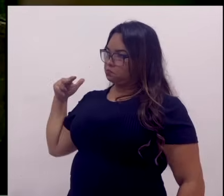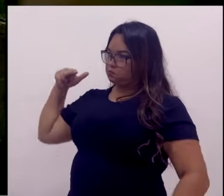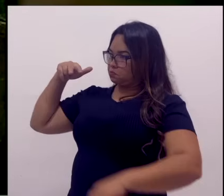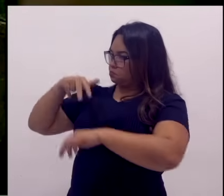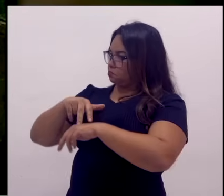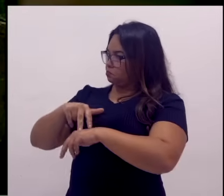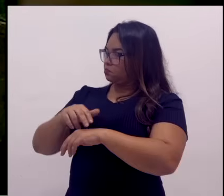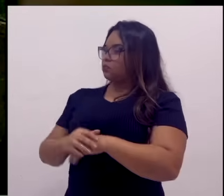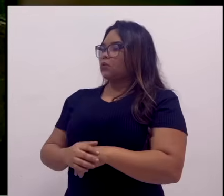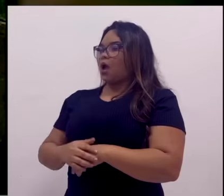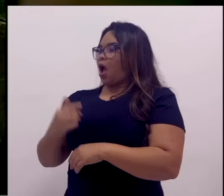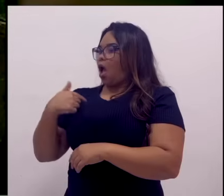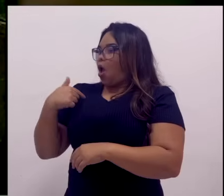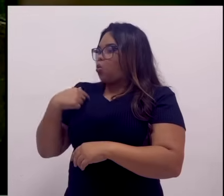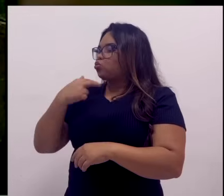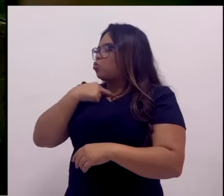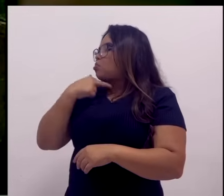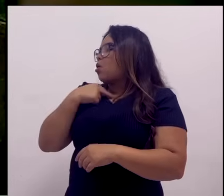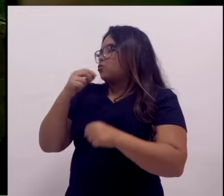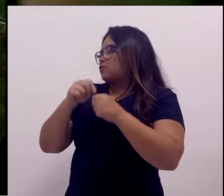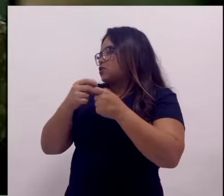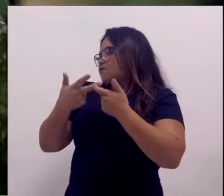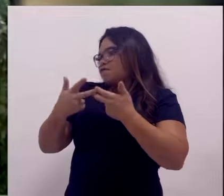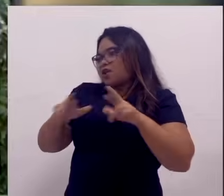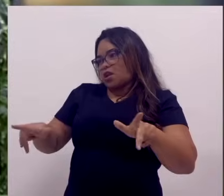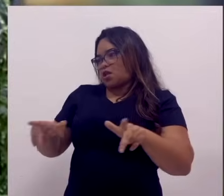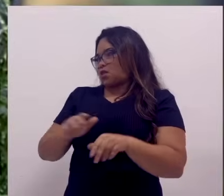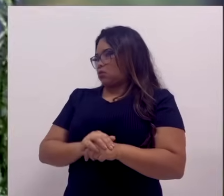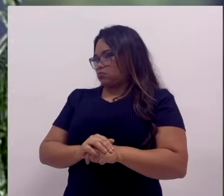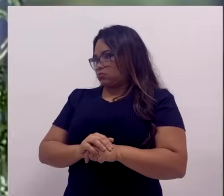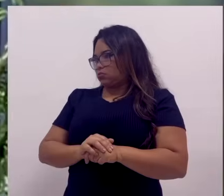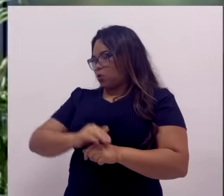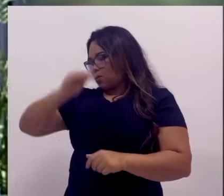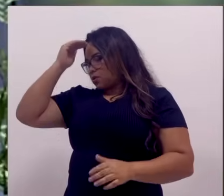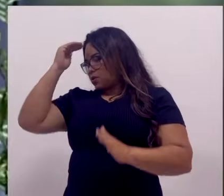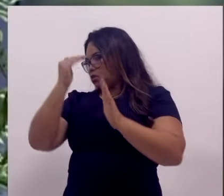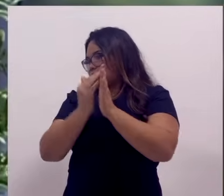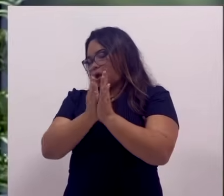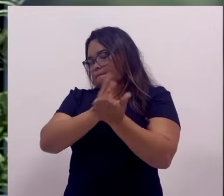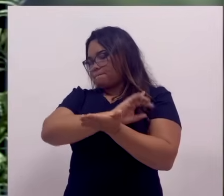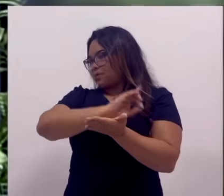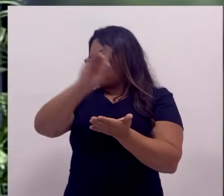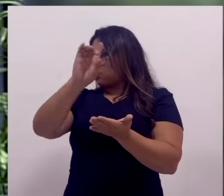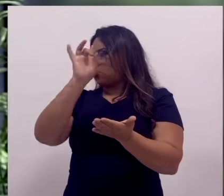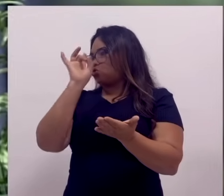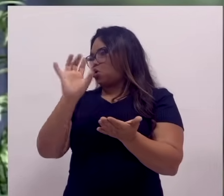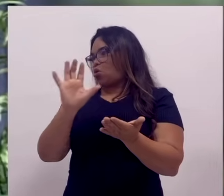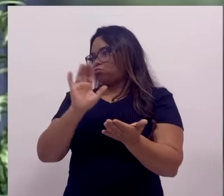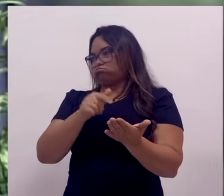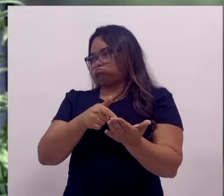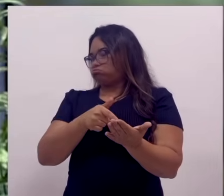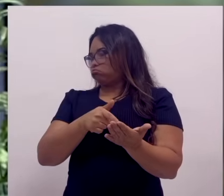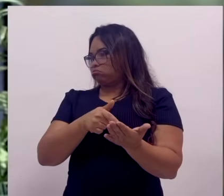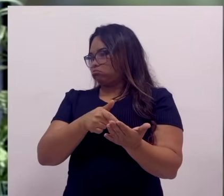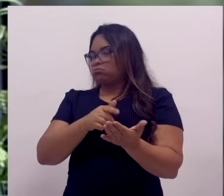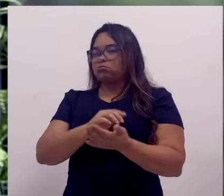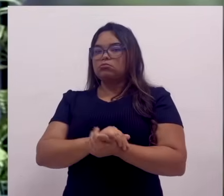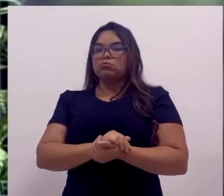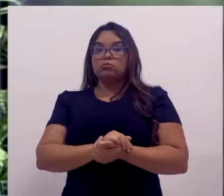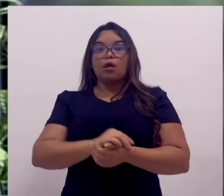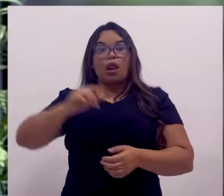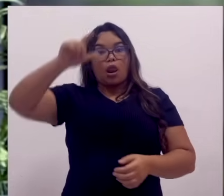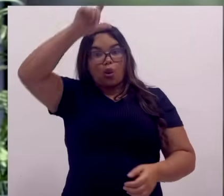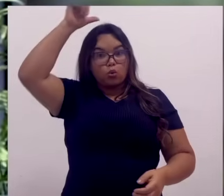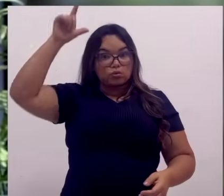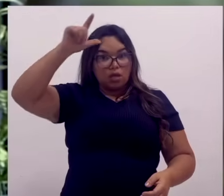estou. Não posso agir de outra maneira. Ou é pela palavra ou não é pela palavra." A